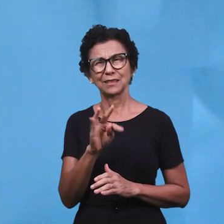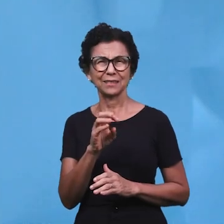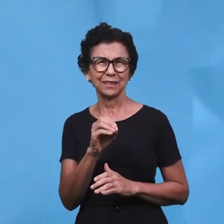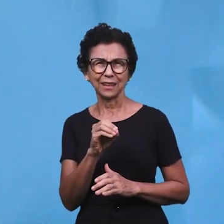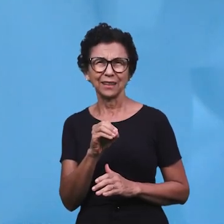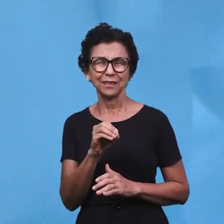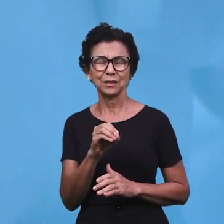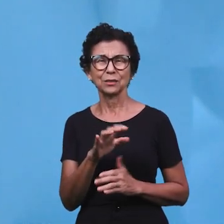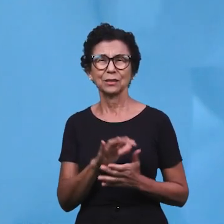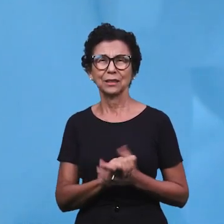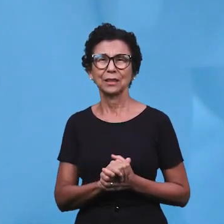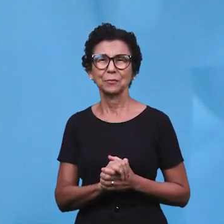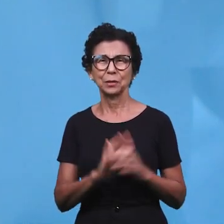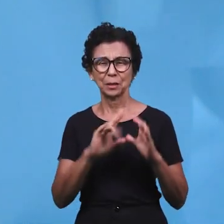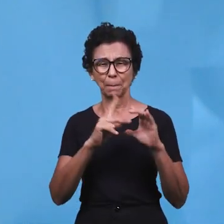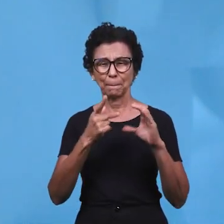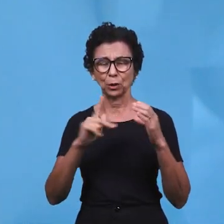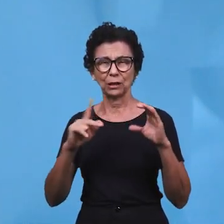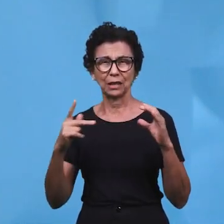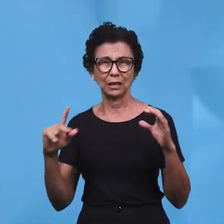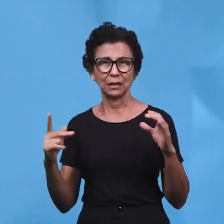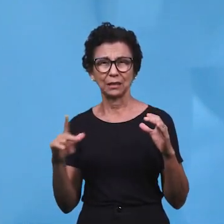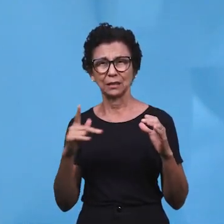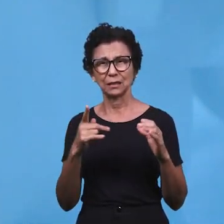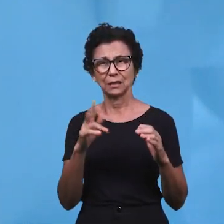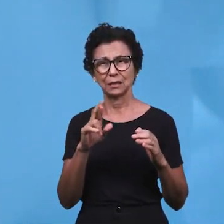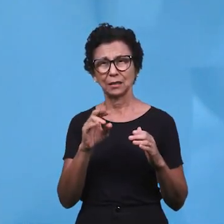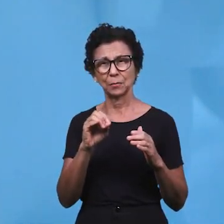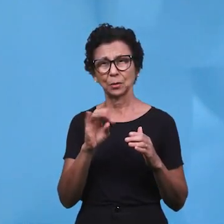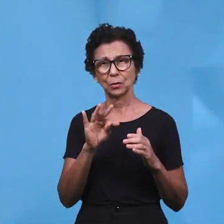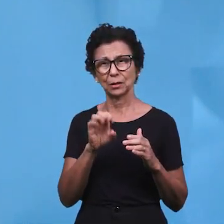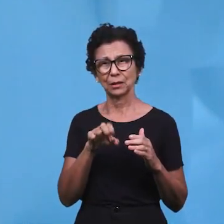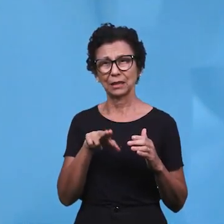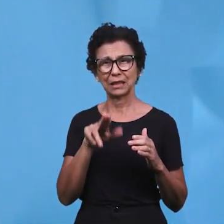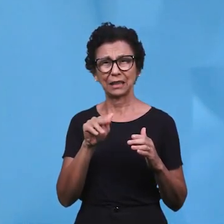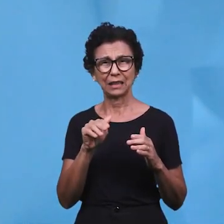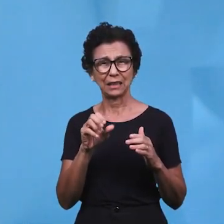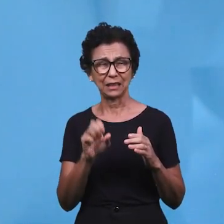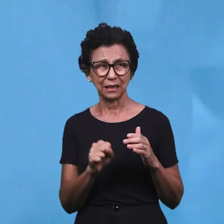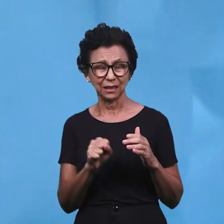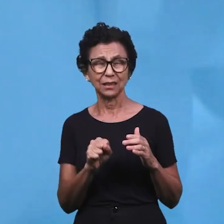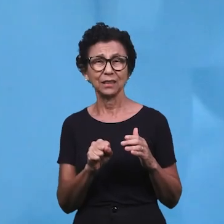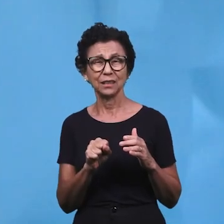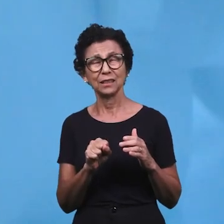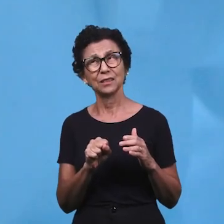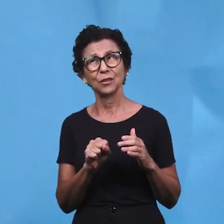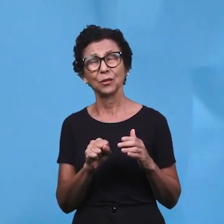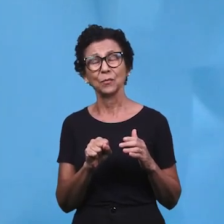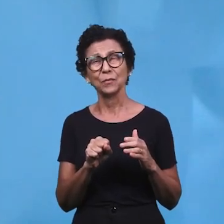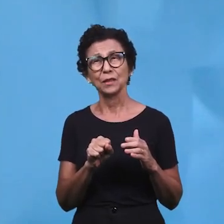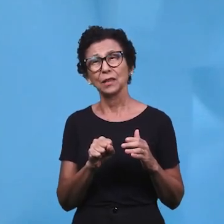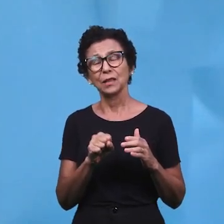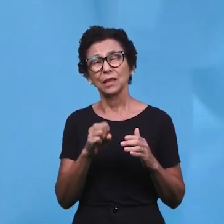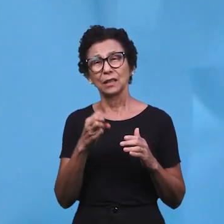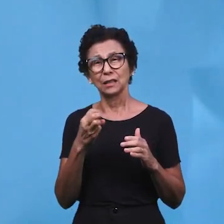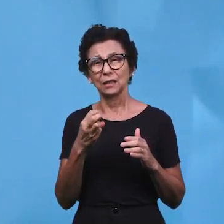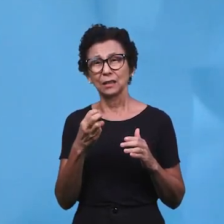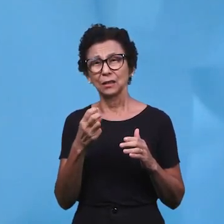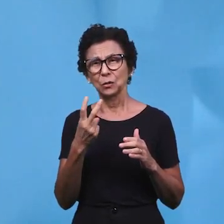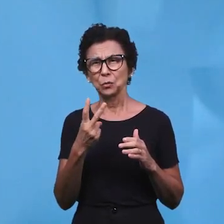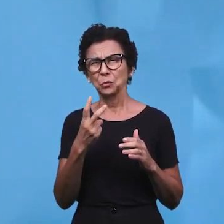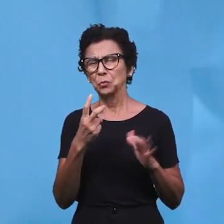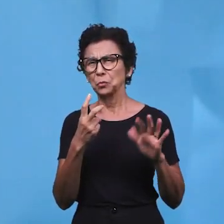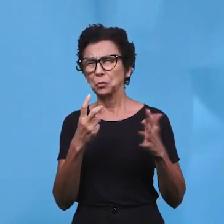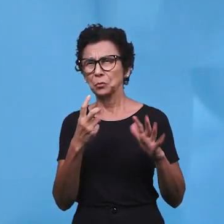digeríveis, não são aconselhadas de serem tomados muito tarde. Então, pelo menos 2 a 3 horas antes de dormir, idealmente até 2